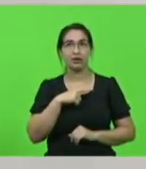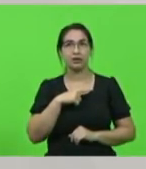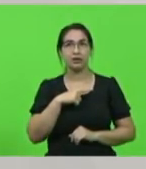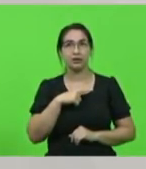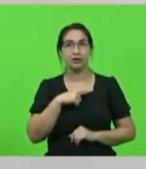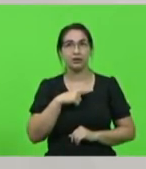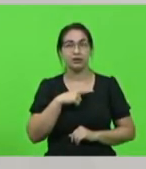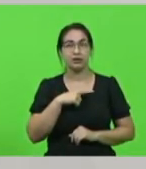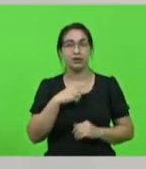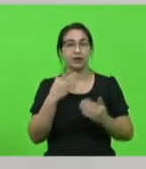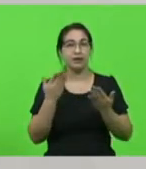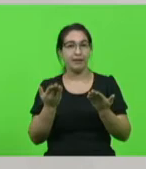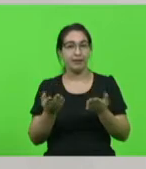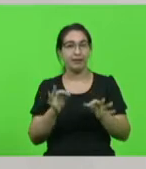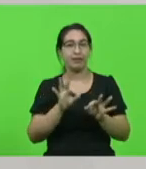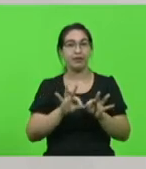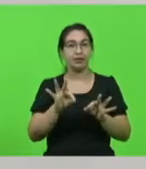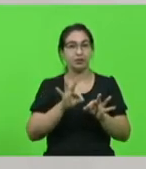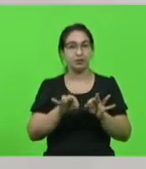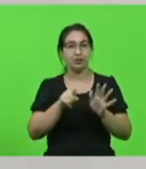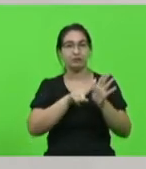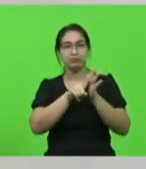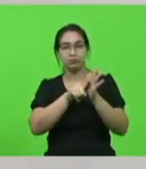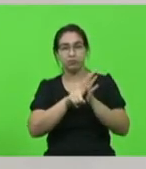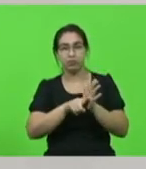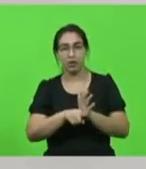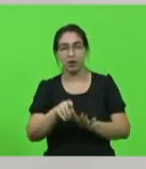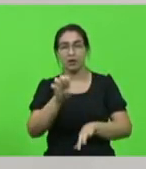a instituição que fiscaliza o Estado,